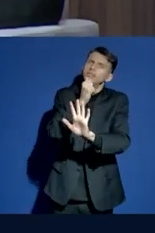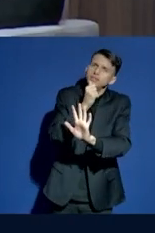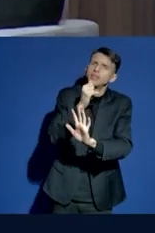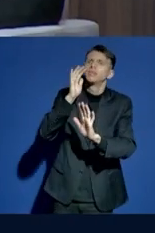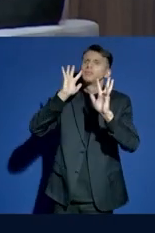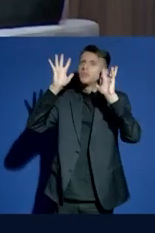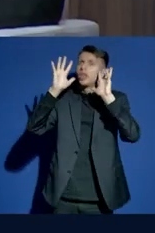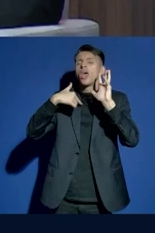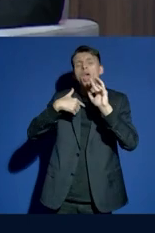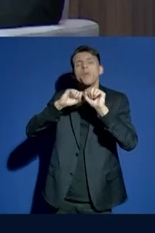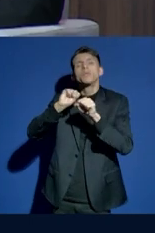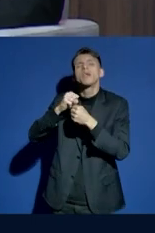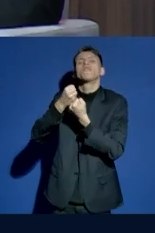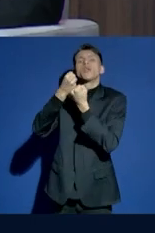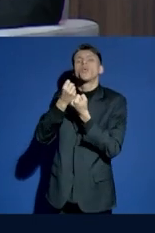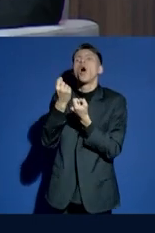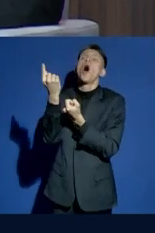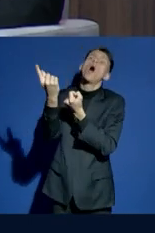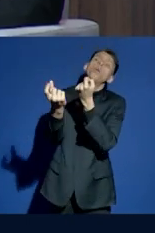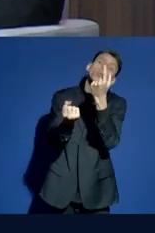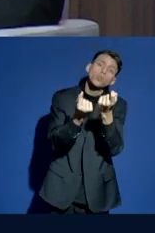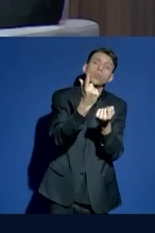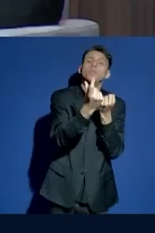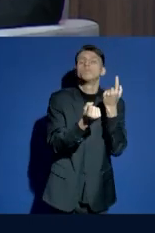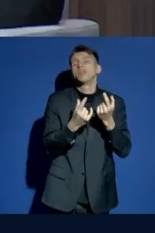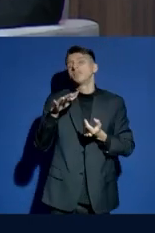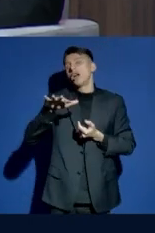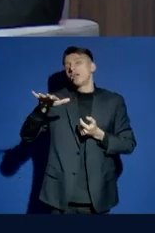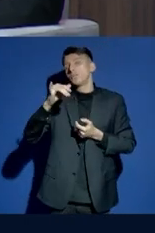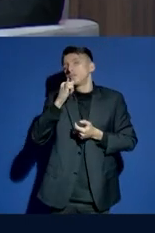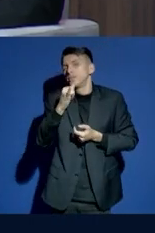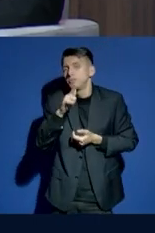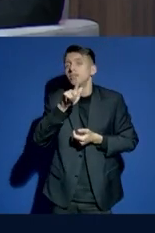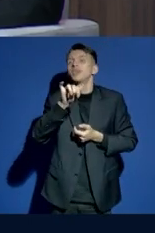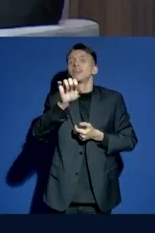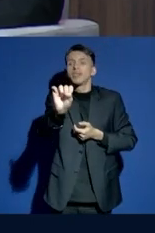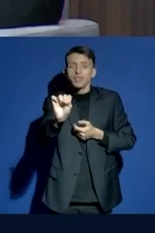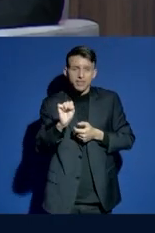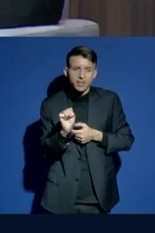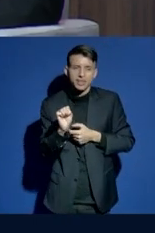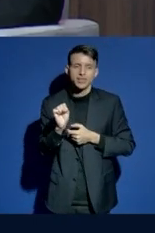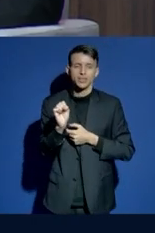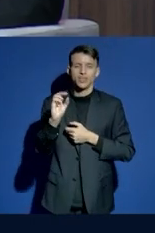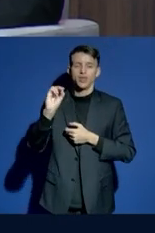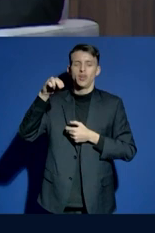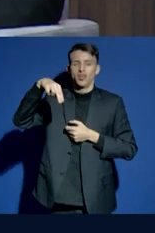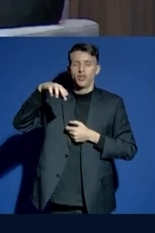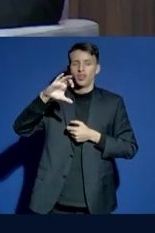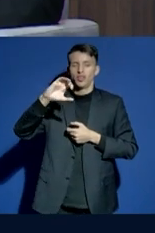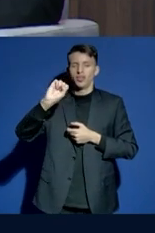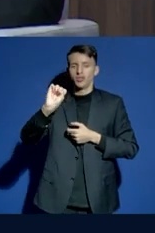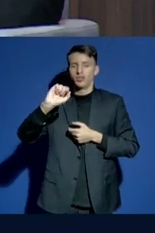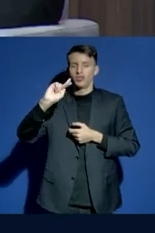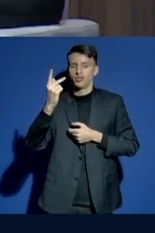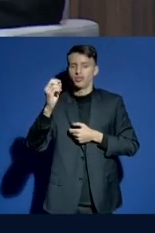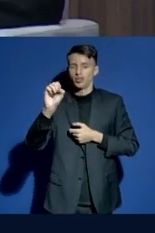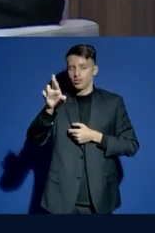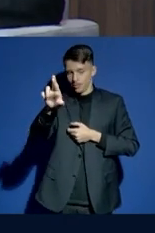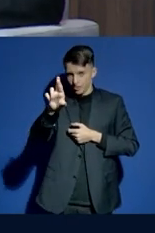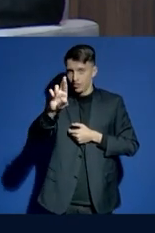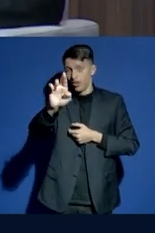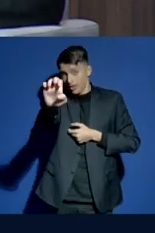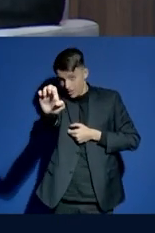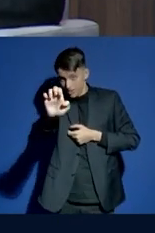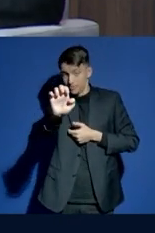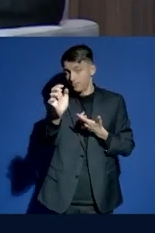que alguns setores especial por exemplo no gás não chora da Petrobras que não é o seu ao seu mistério que